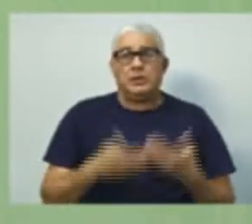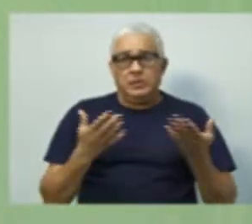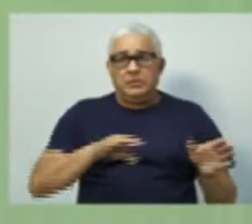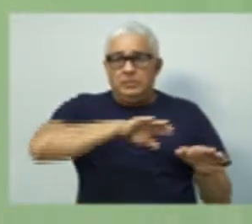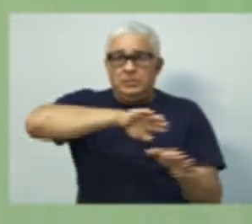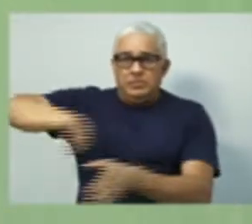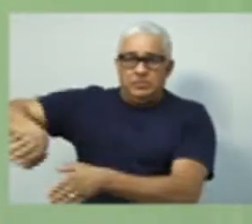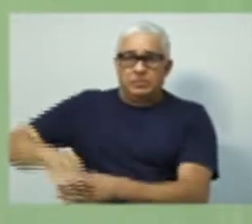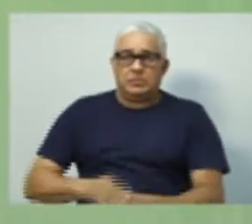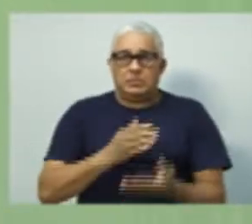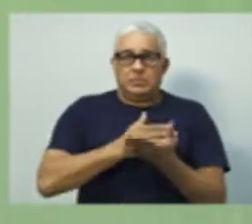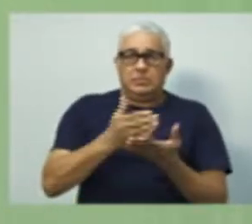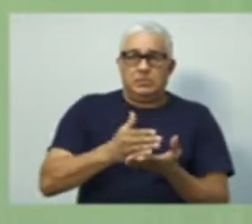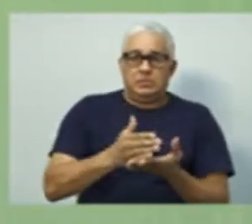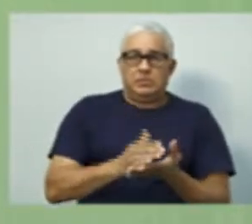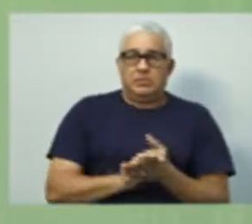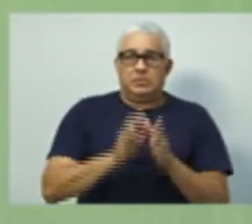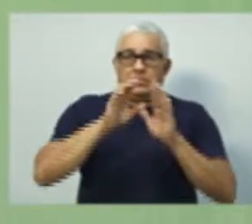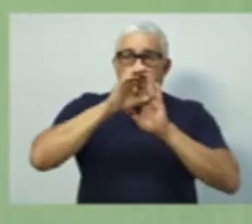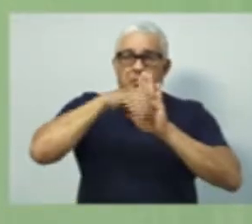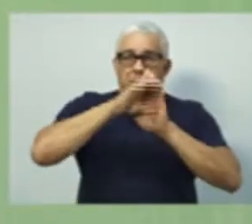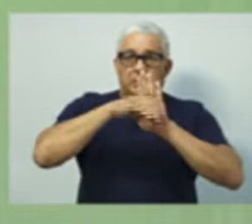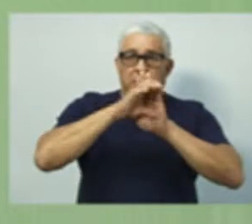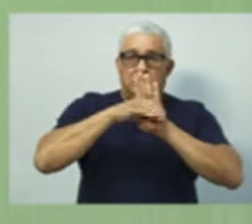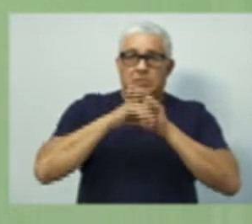vamos começar vendo isso, o conceito